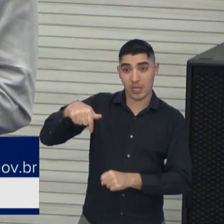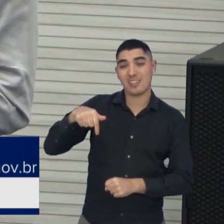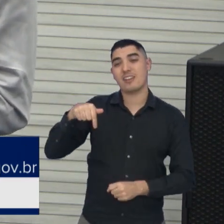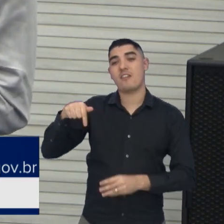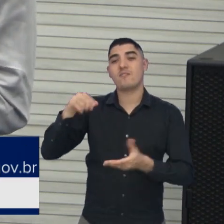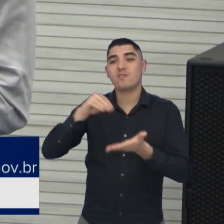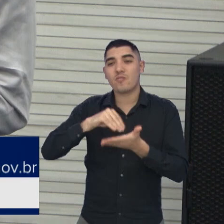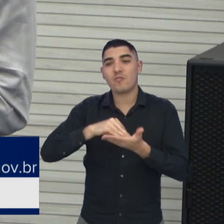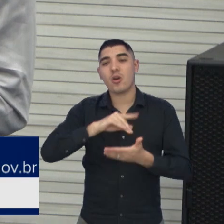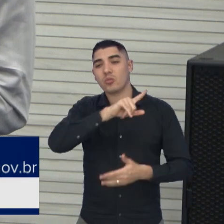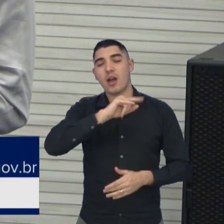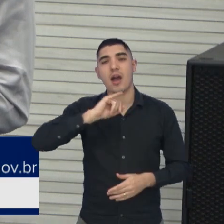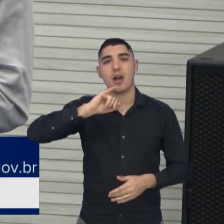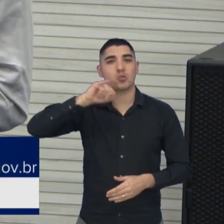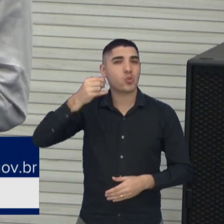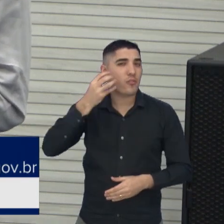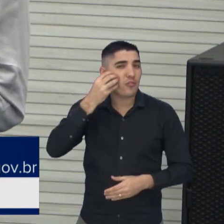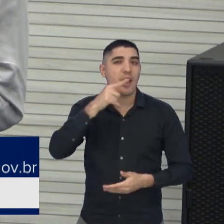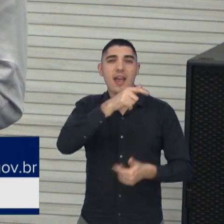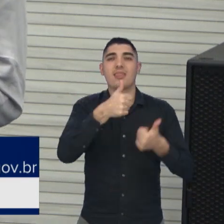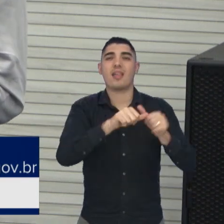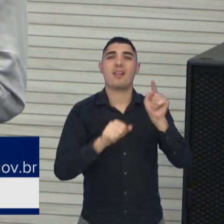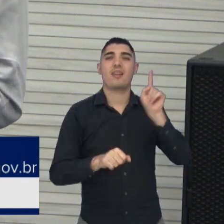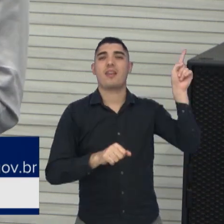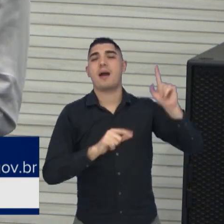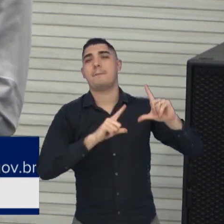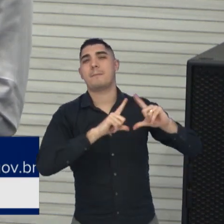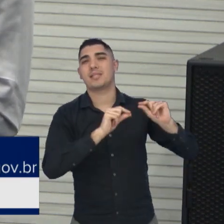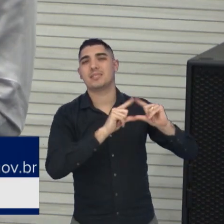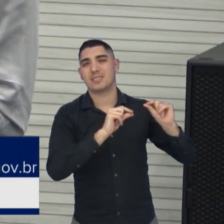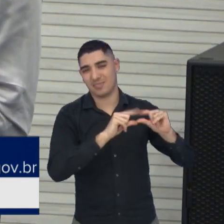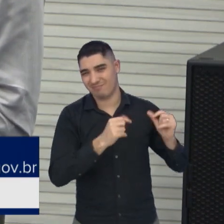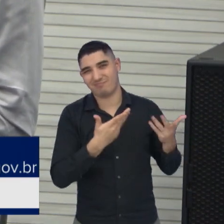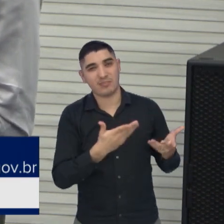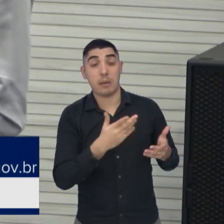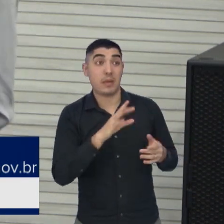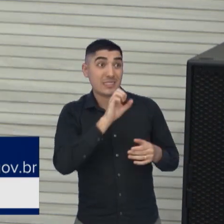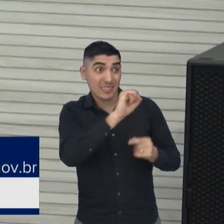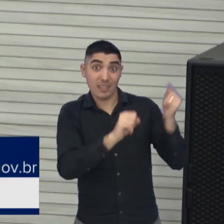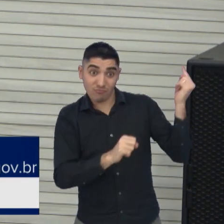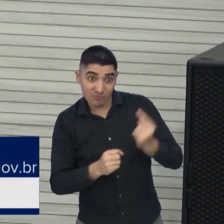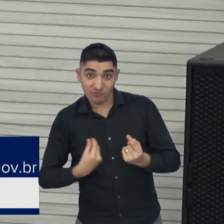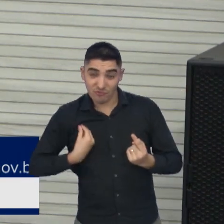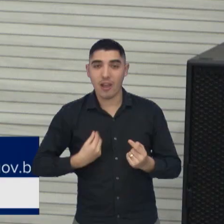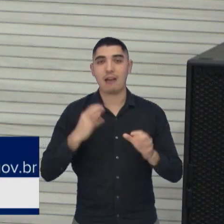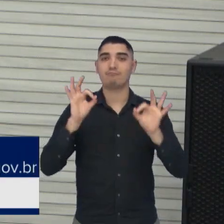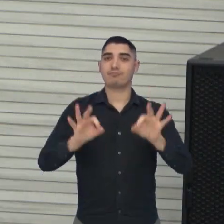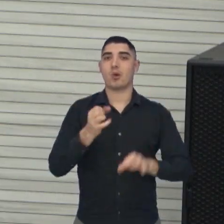porque ela está em Brasília, está com agenda em Brasília. Seríamos 8 contrários.